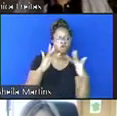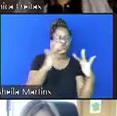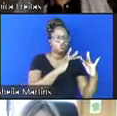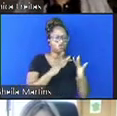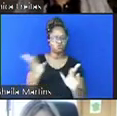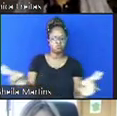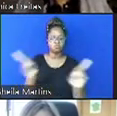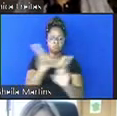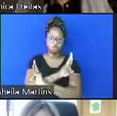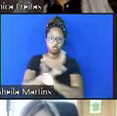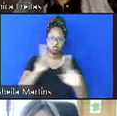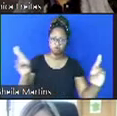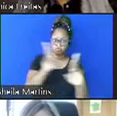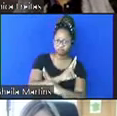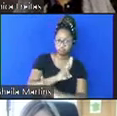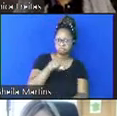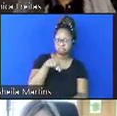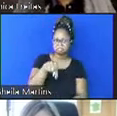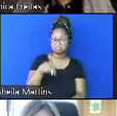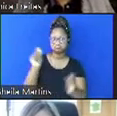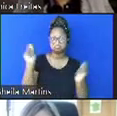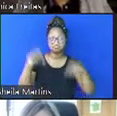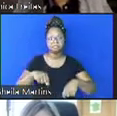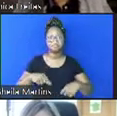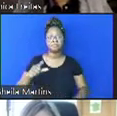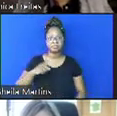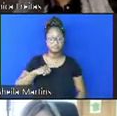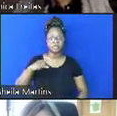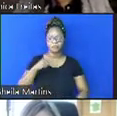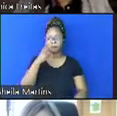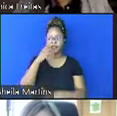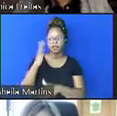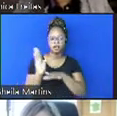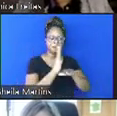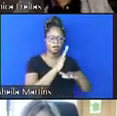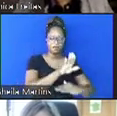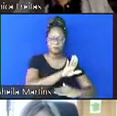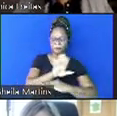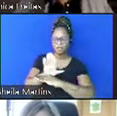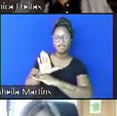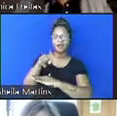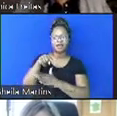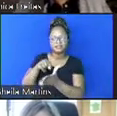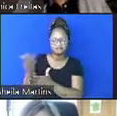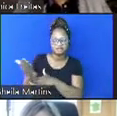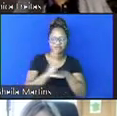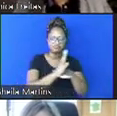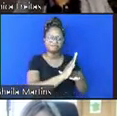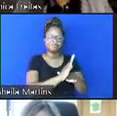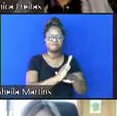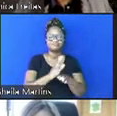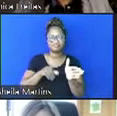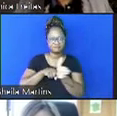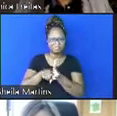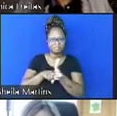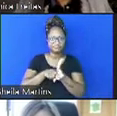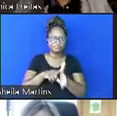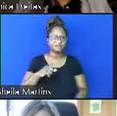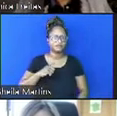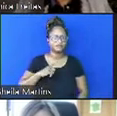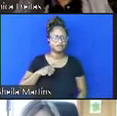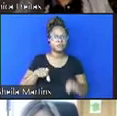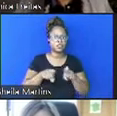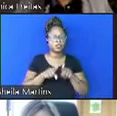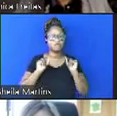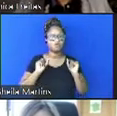isso se torna uma cooperação, né, de pesquisa, por exemplo. Existe o Study Tour, que